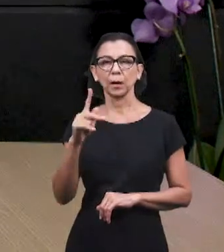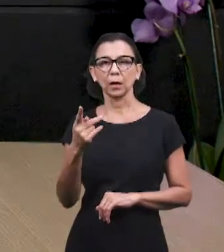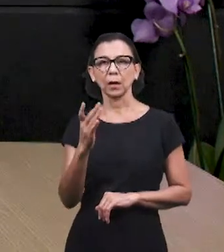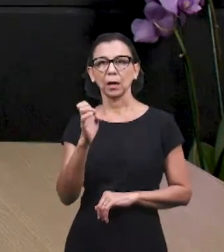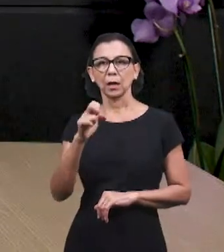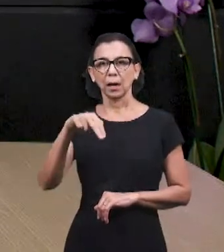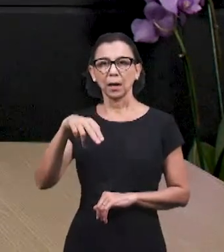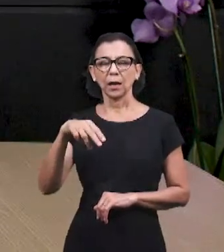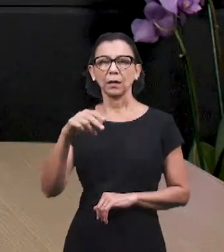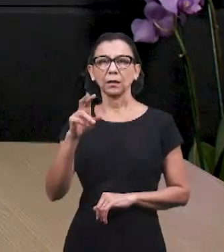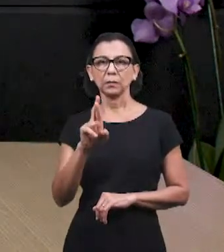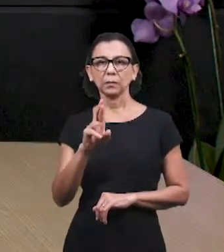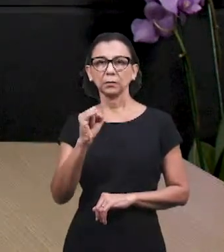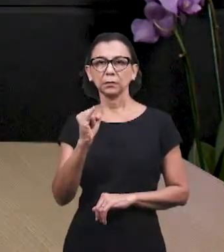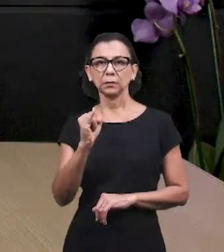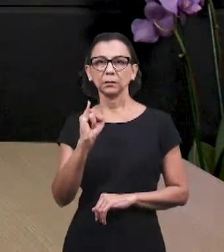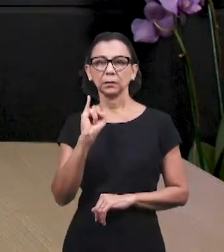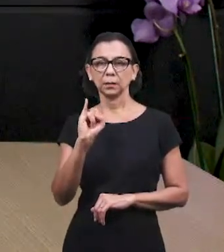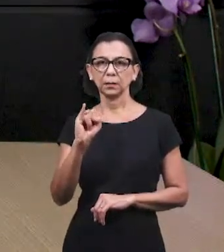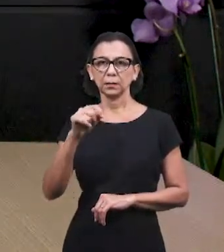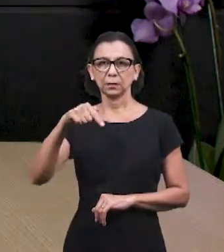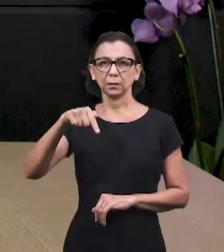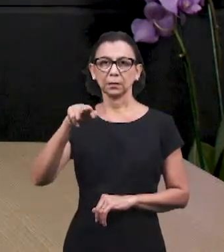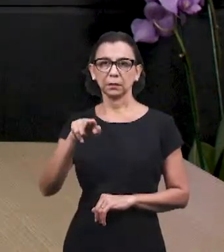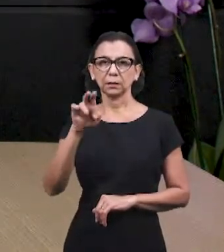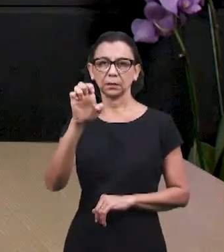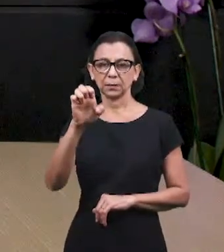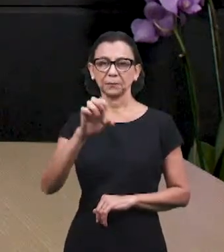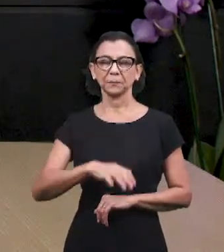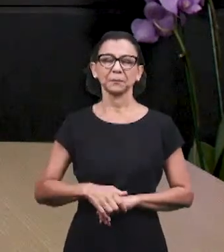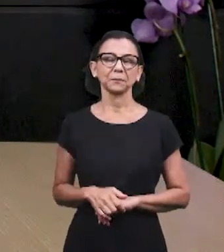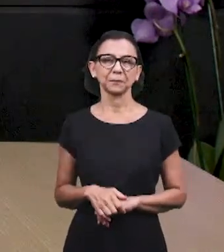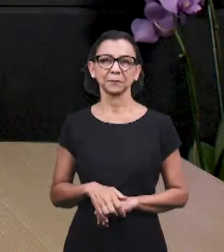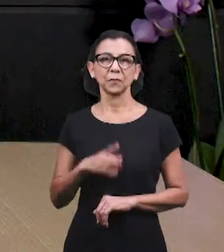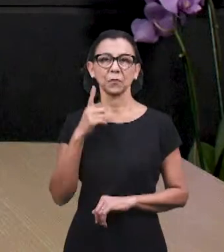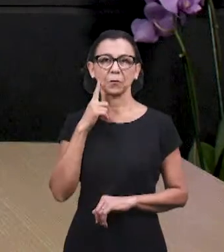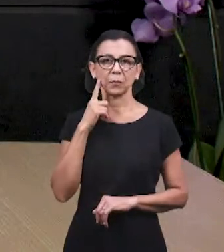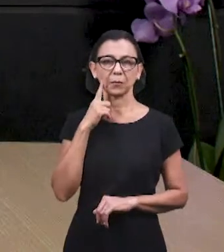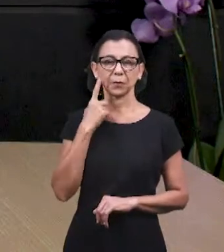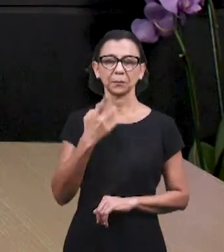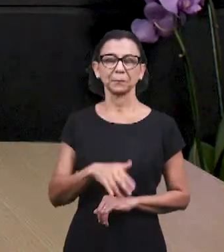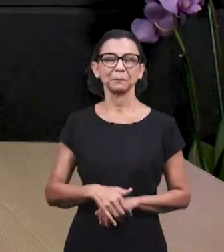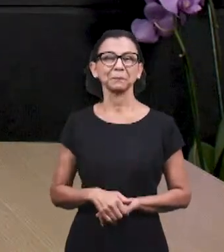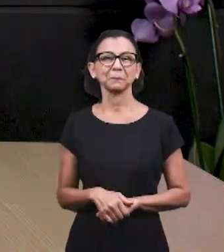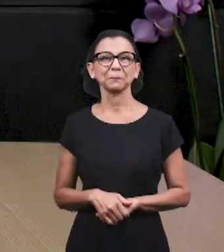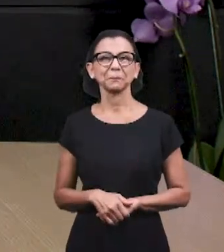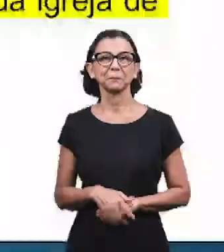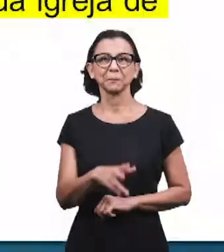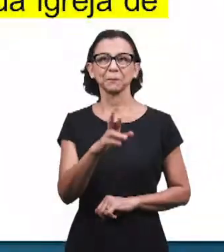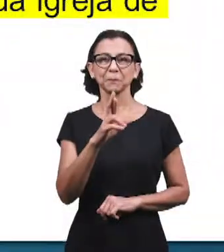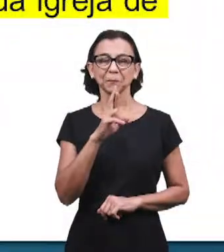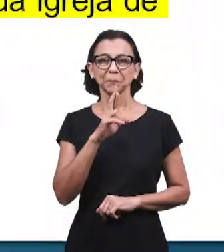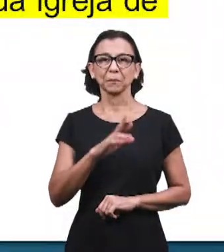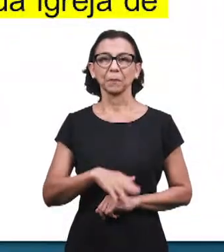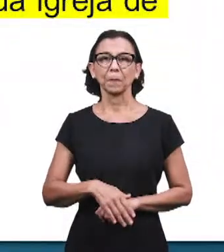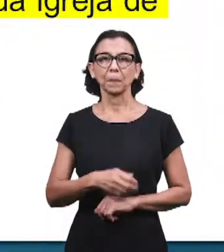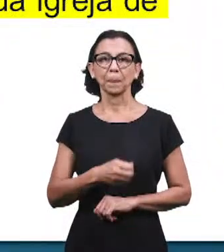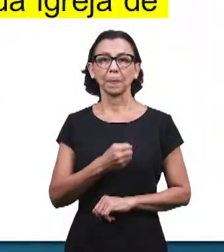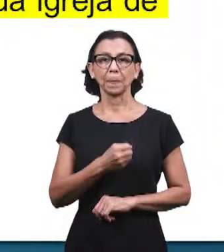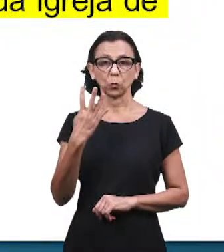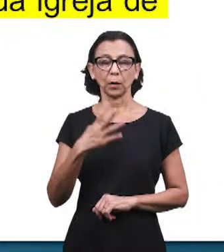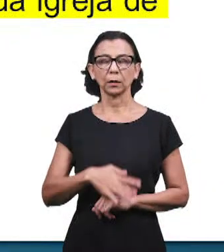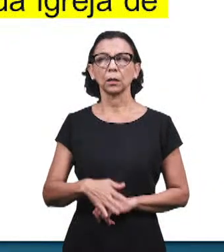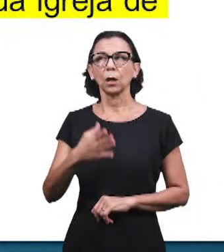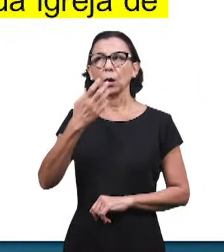ler aquilo que ele escreveu relacionado a esta pergunta número 4. Ele escreveu assim: O Pai nos